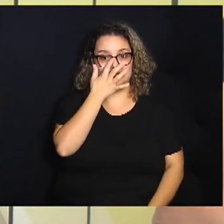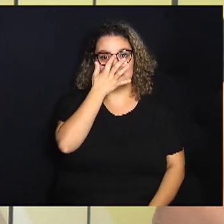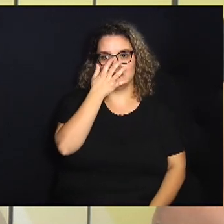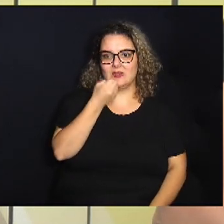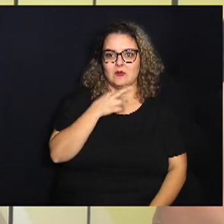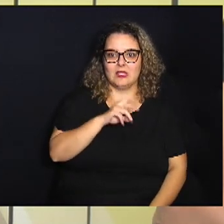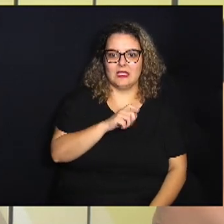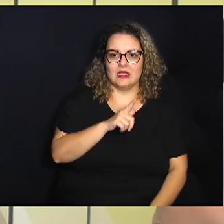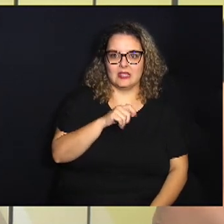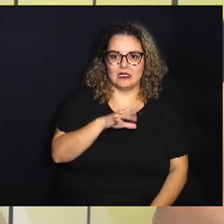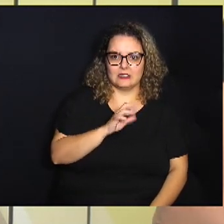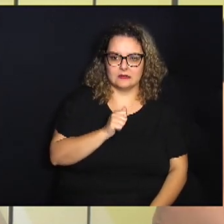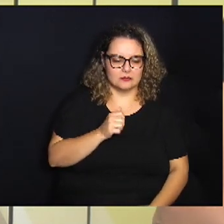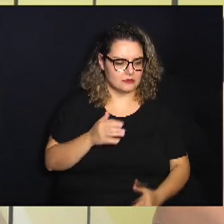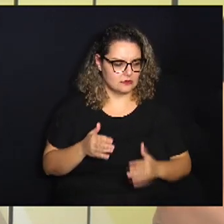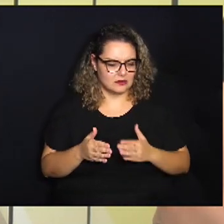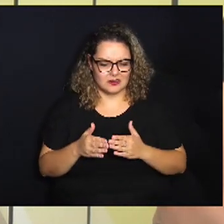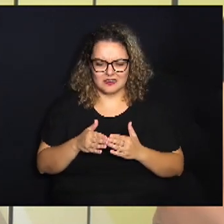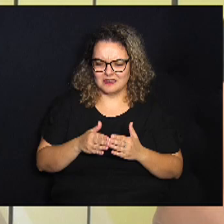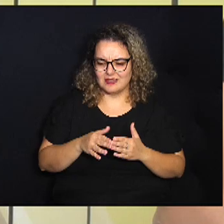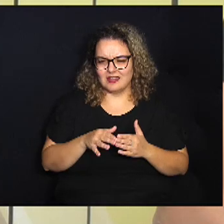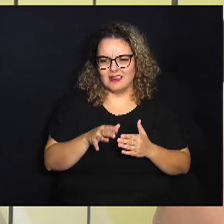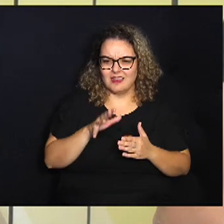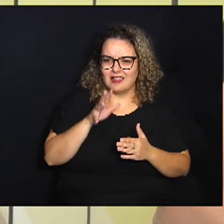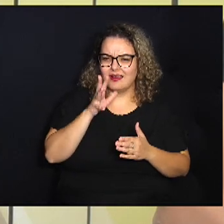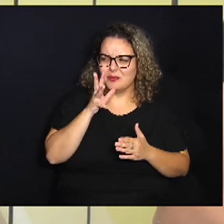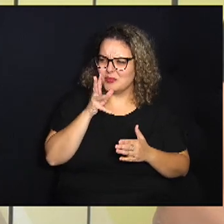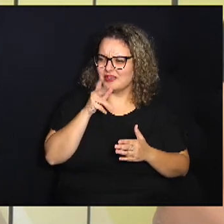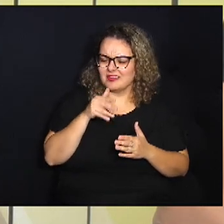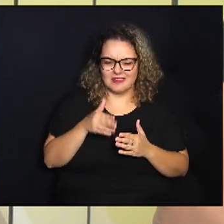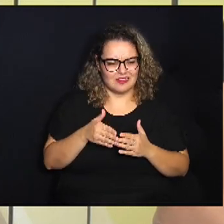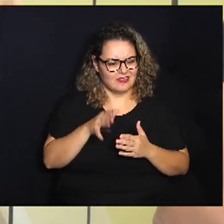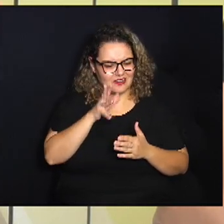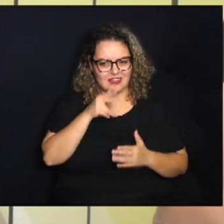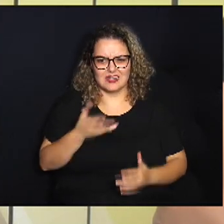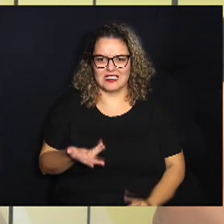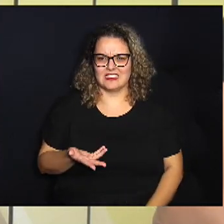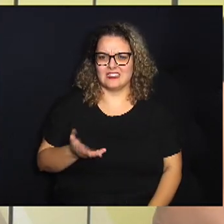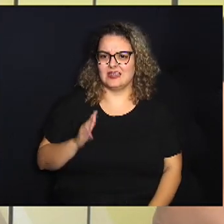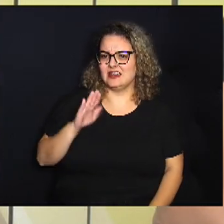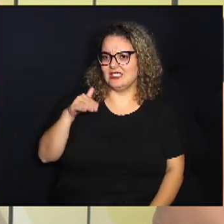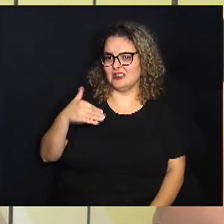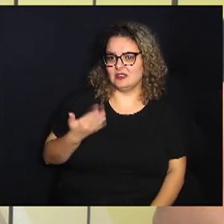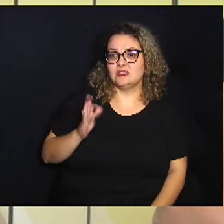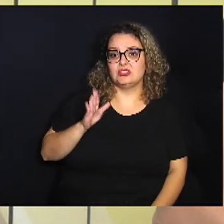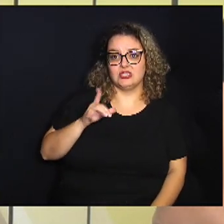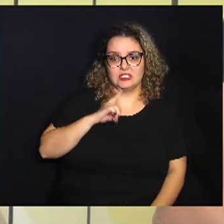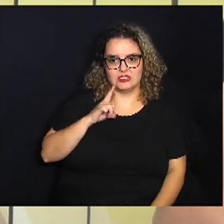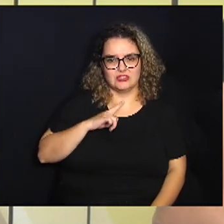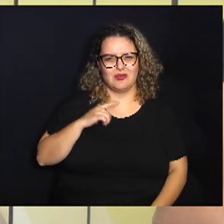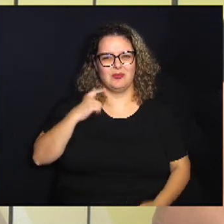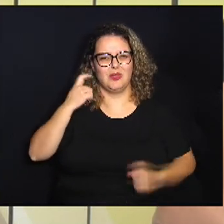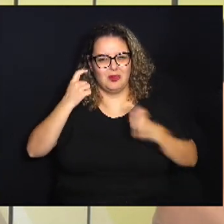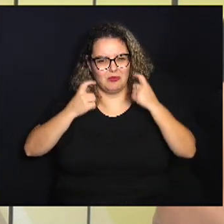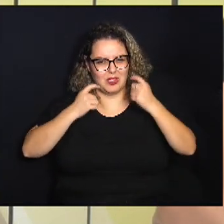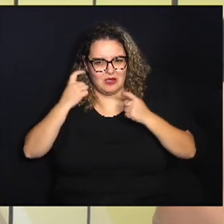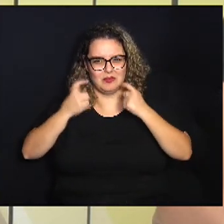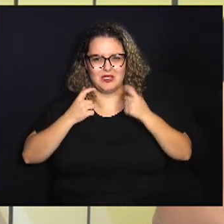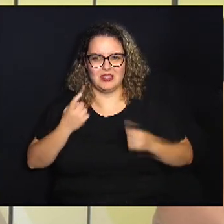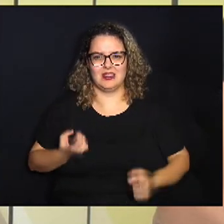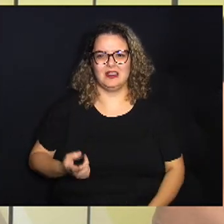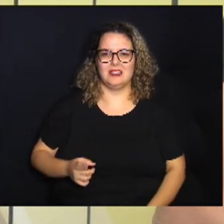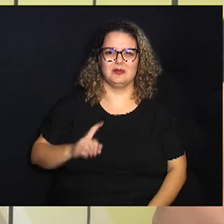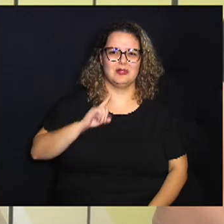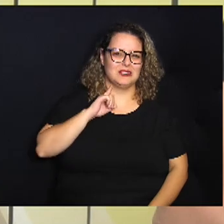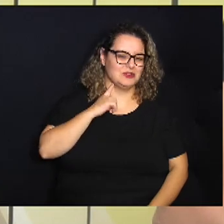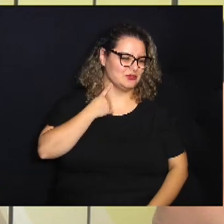mas de repente ele percebeu que o barco estava muito lento, muito lento, muito lento. E a hora que ele... E já tinha toda uma preocupação com a sujeira na Baía de